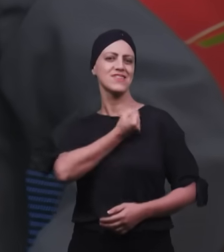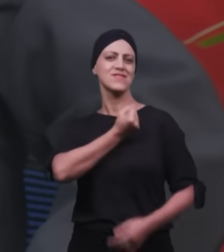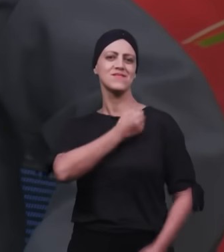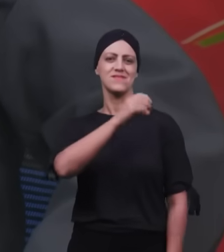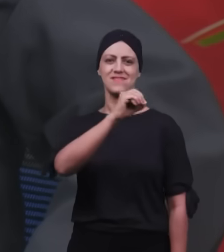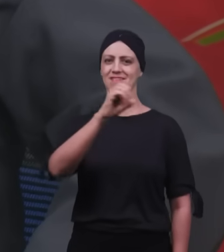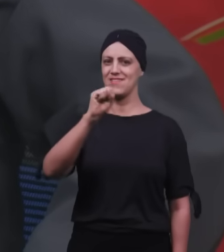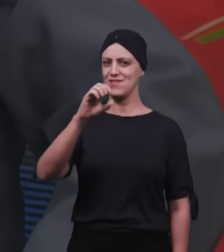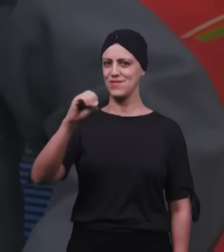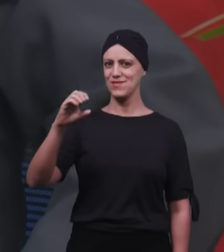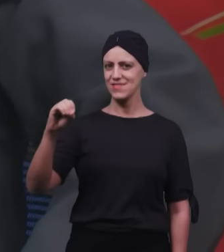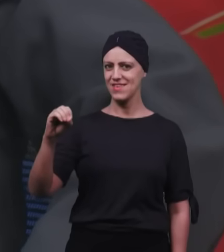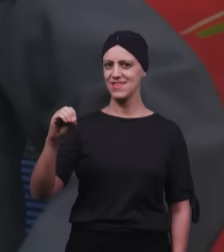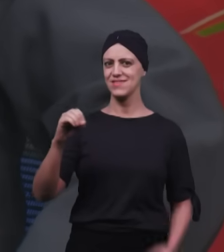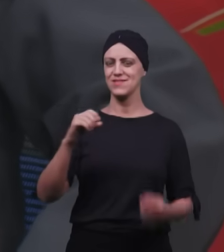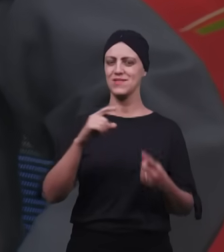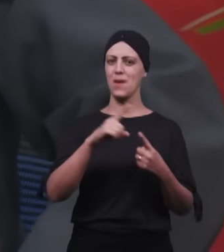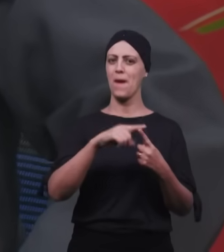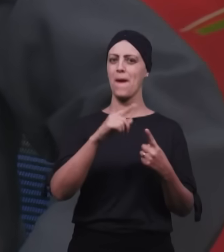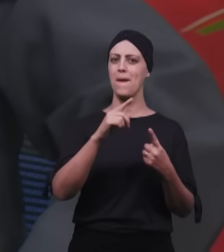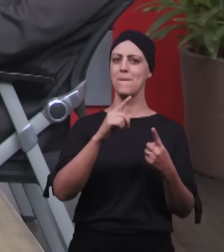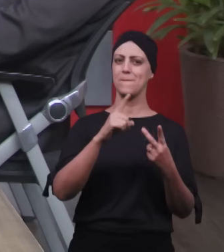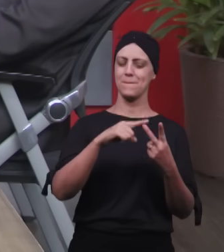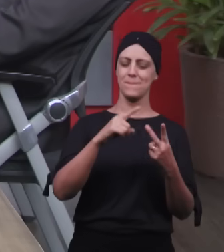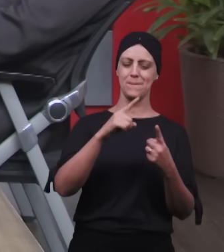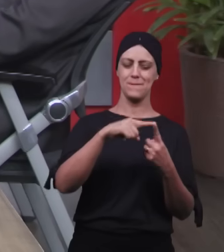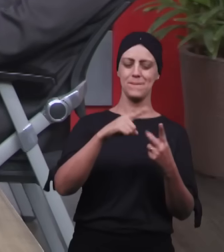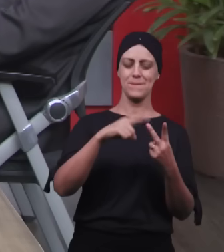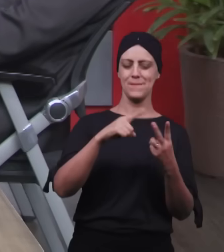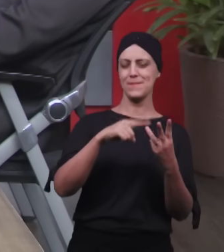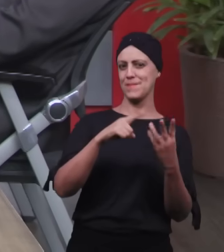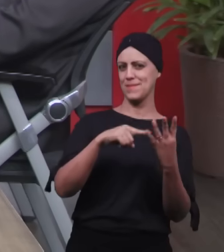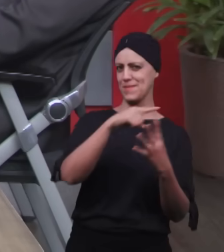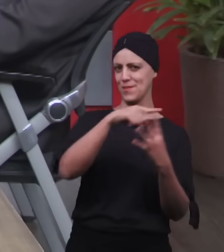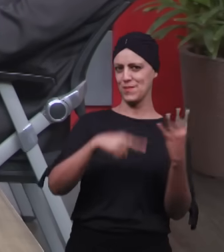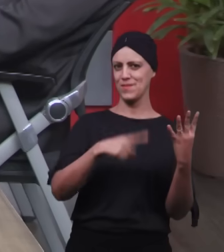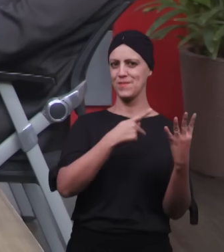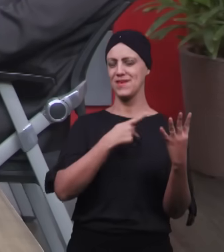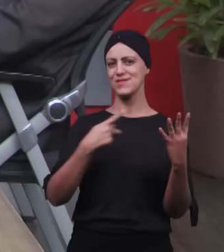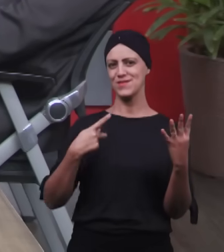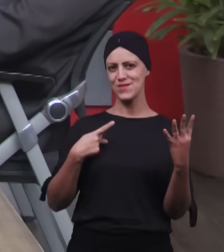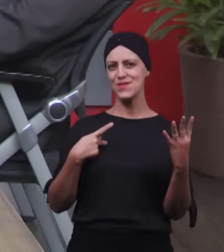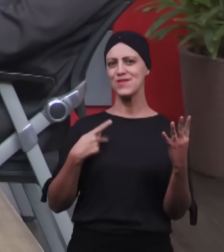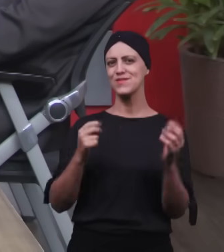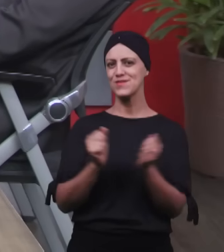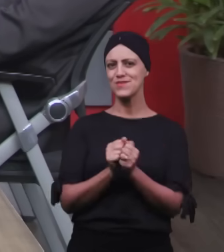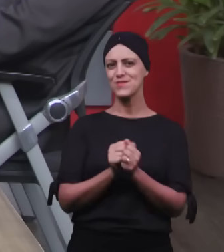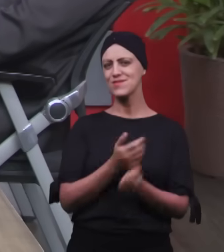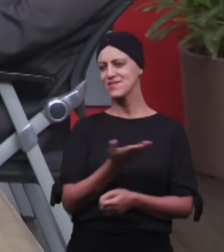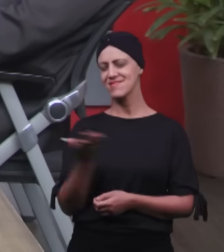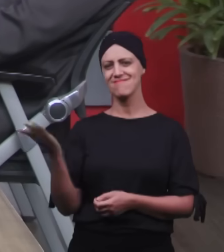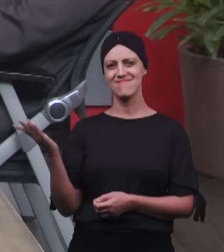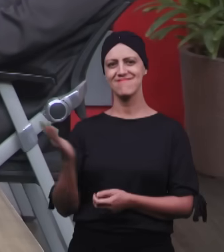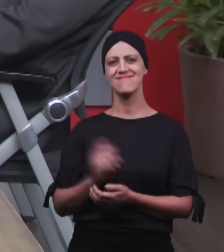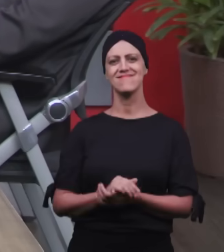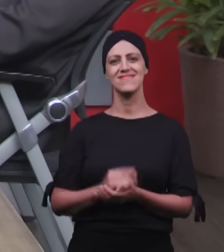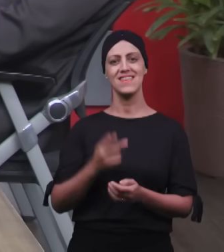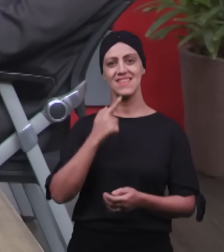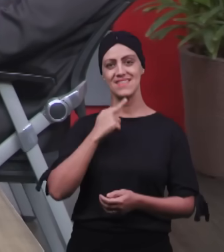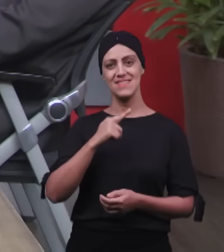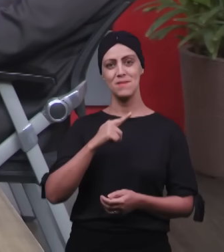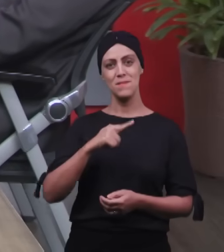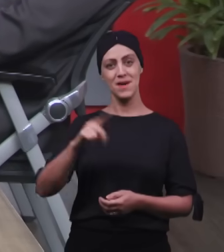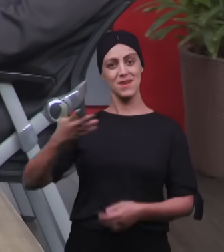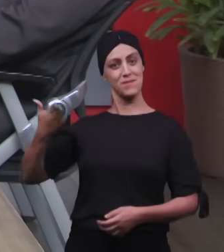eu estou aqui com o Pastor Pedro Pastor Fábio pastor Figueiredo Pastor Marcelo os mesmos